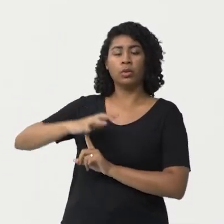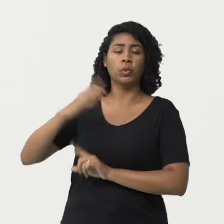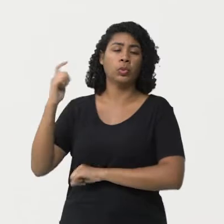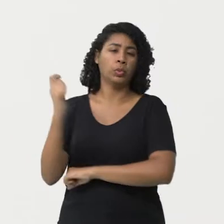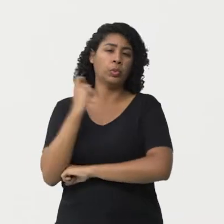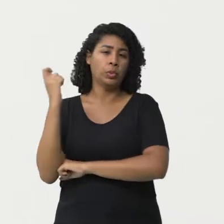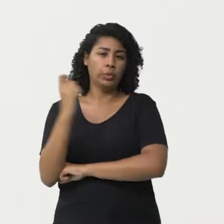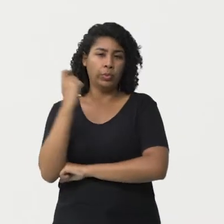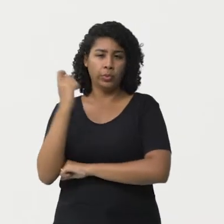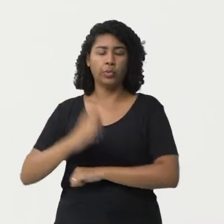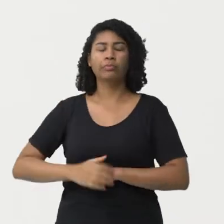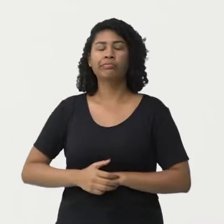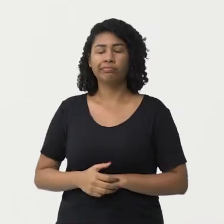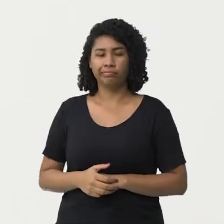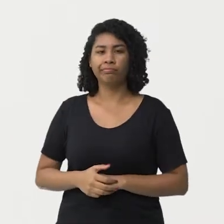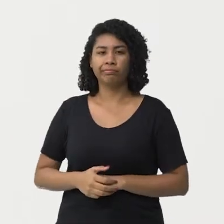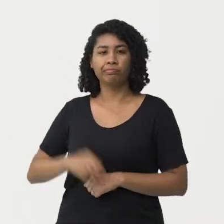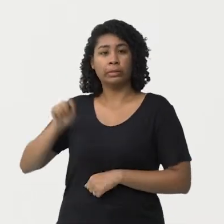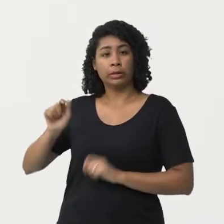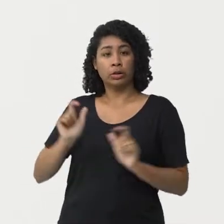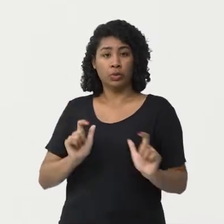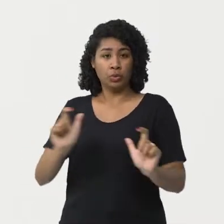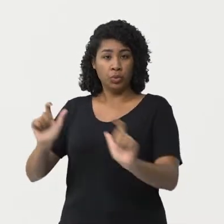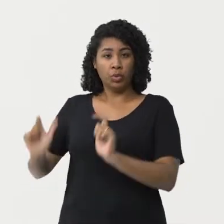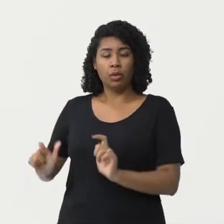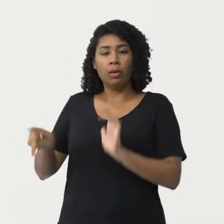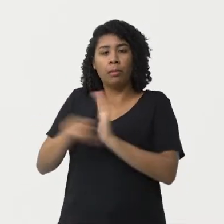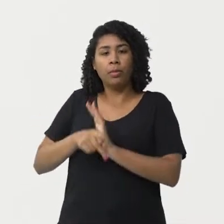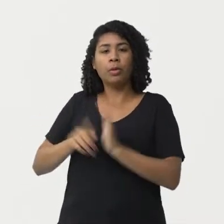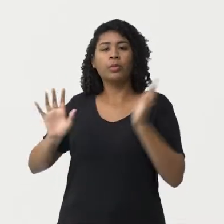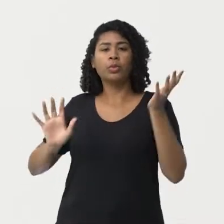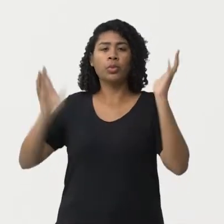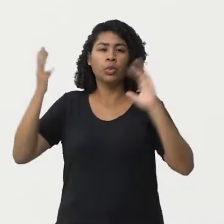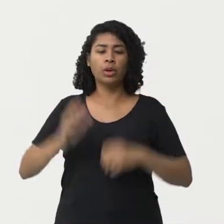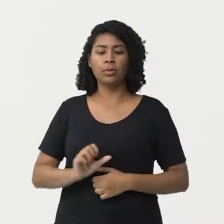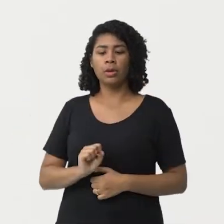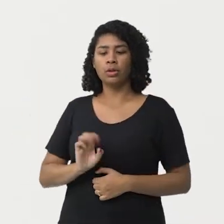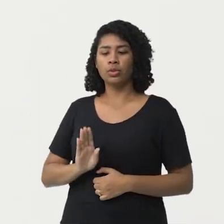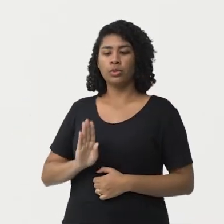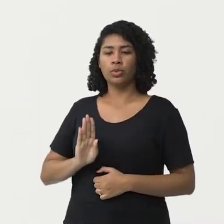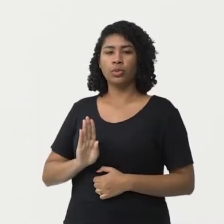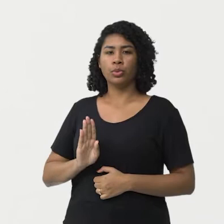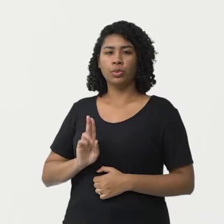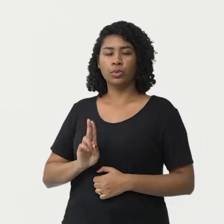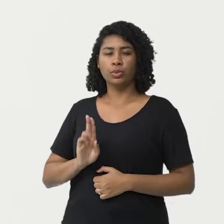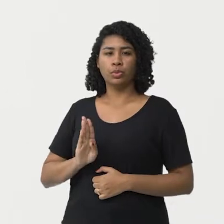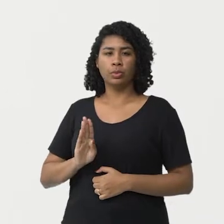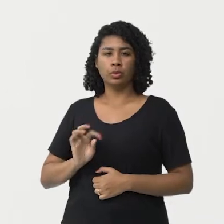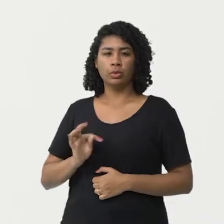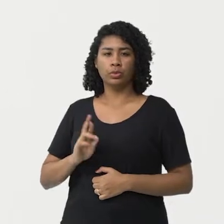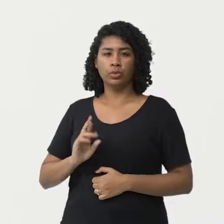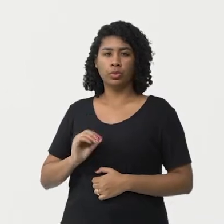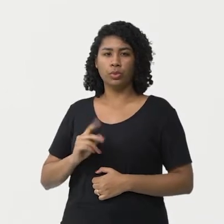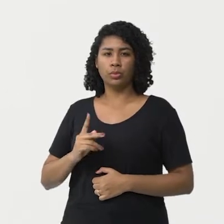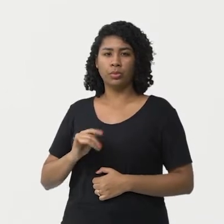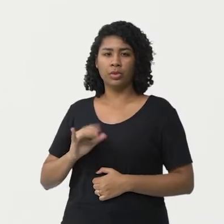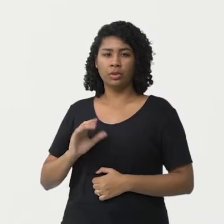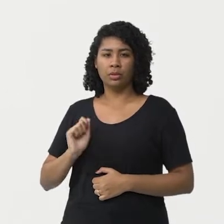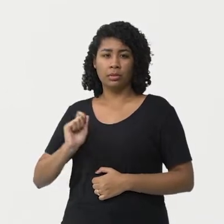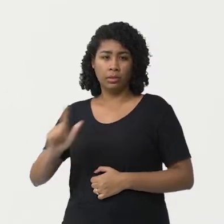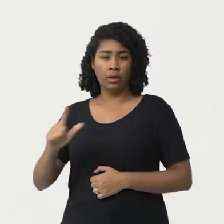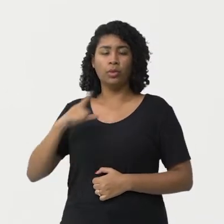Grande do Sul. E é uma vegetação típica do clima subtropical. Então, essa vegetação vai passar pelas